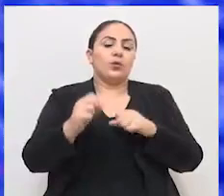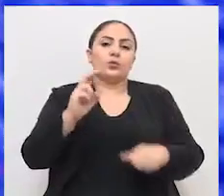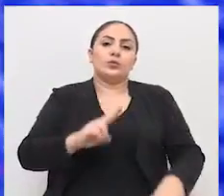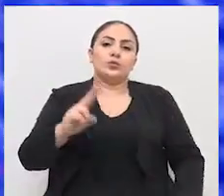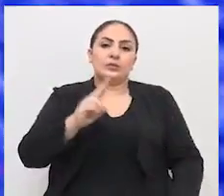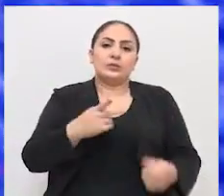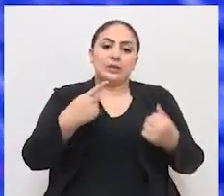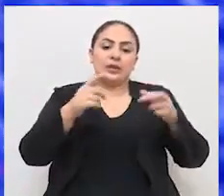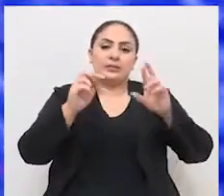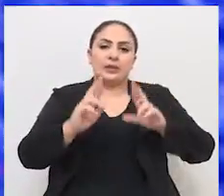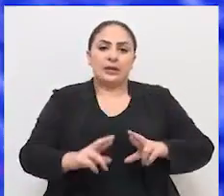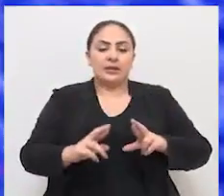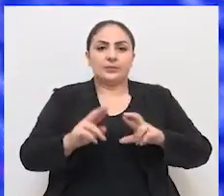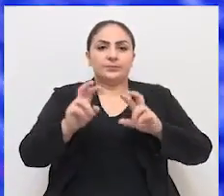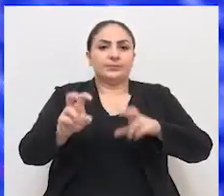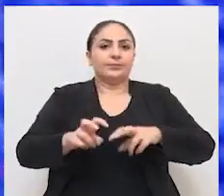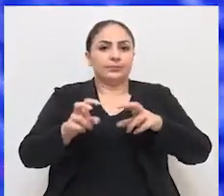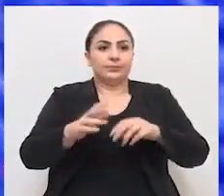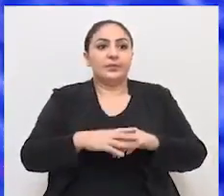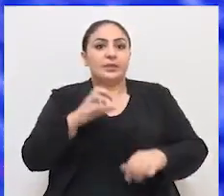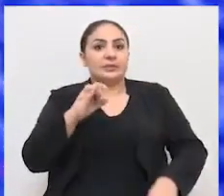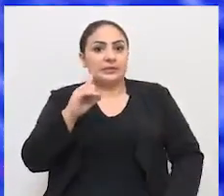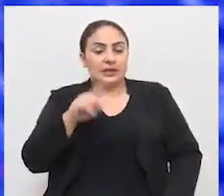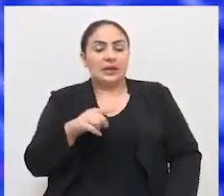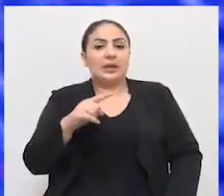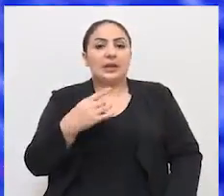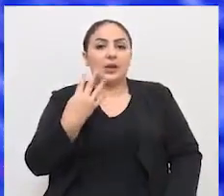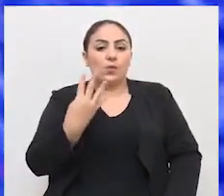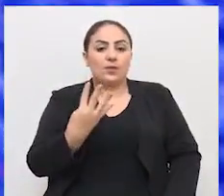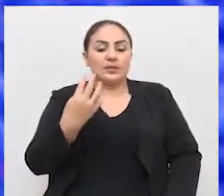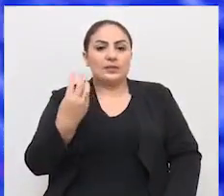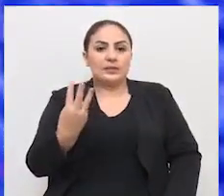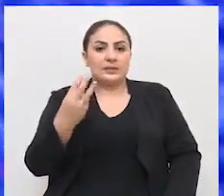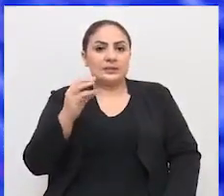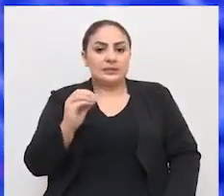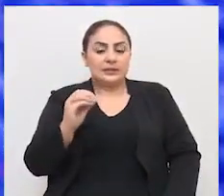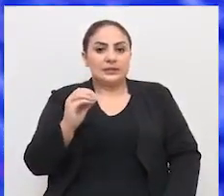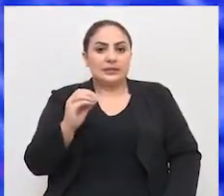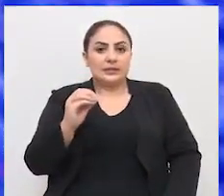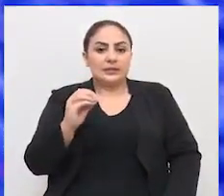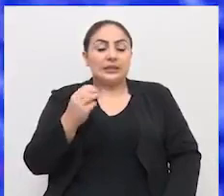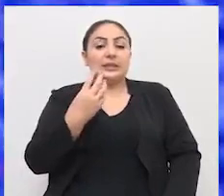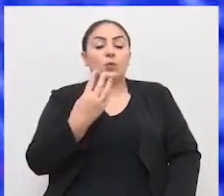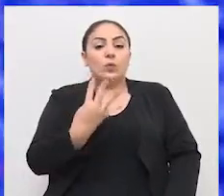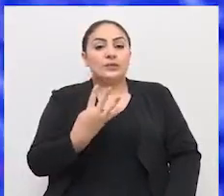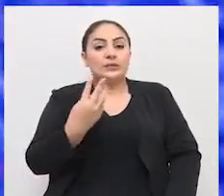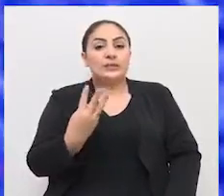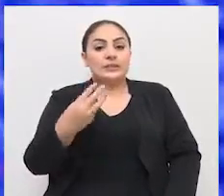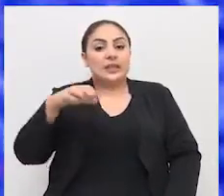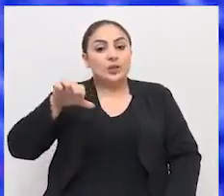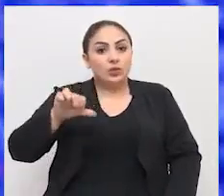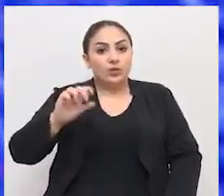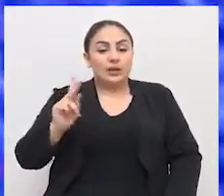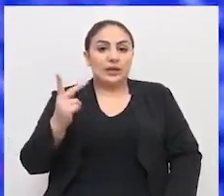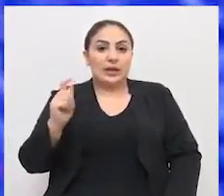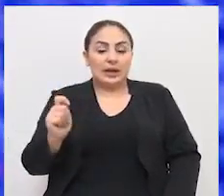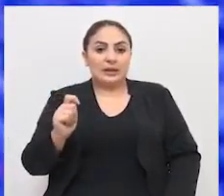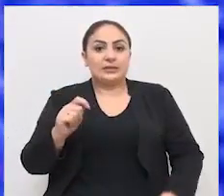poderá utilizar essas áreas agricultáveis? Serão 439 hectares